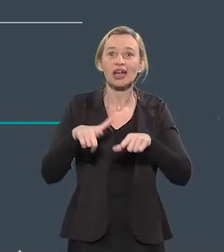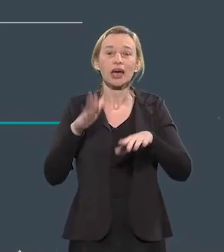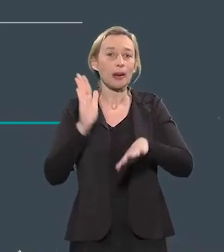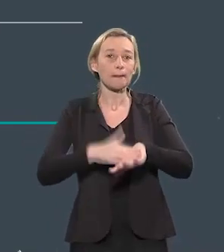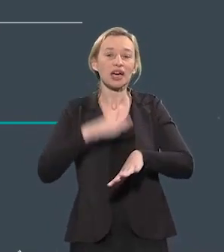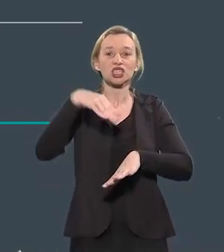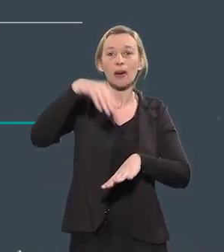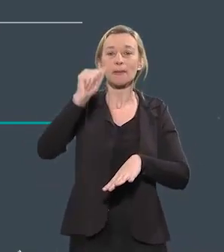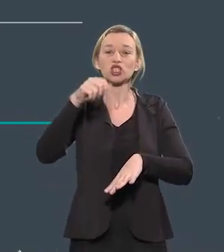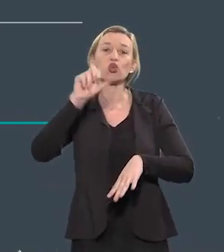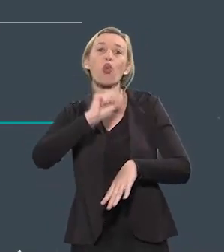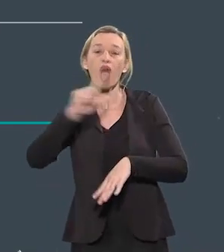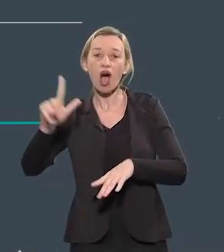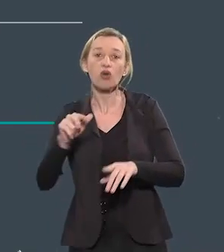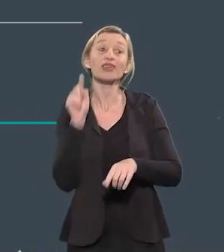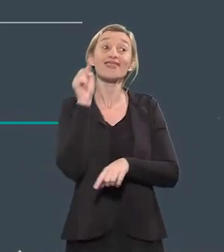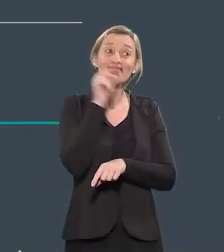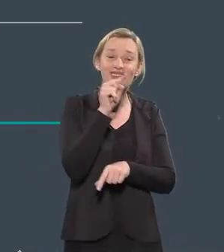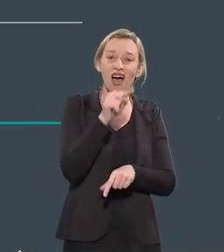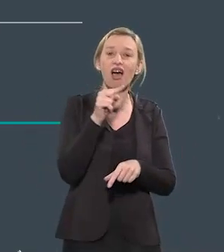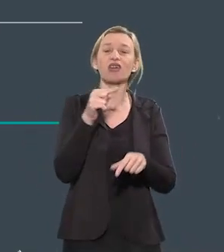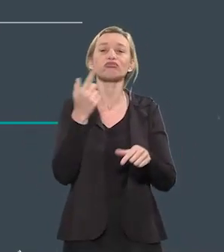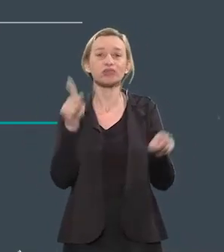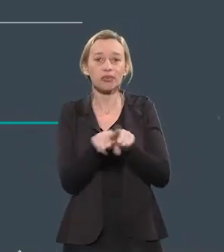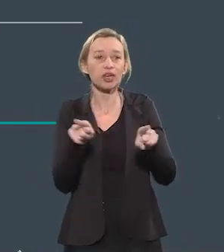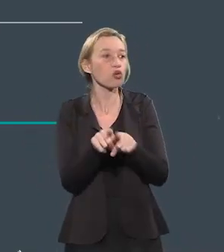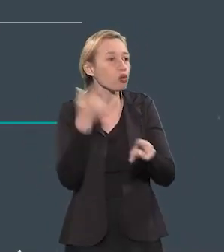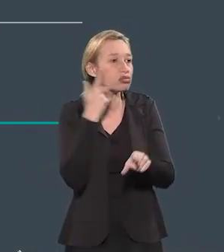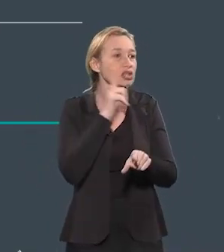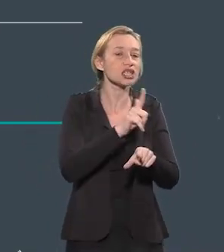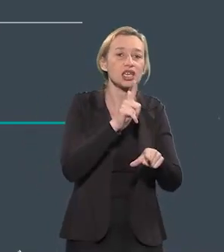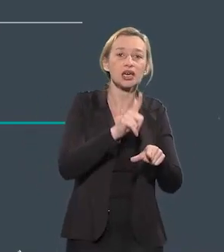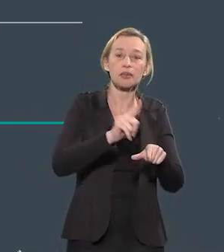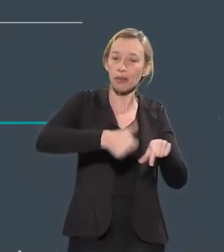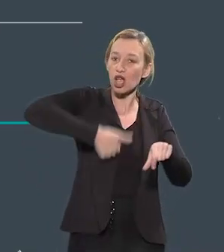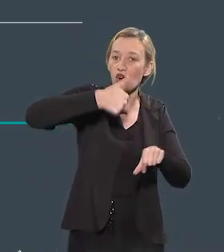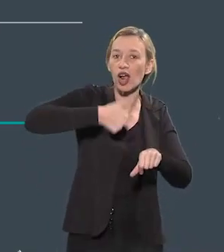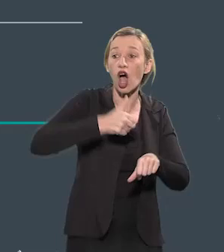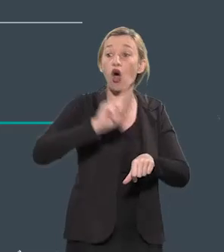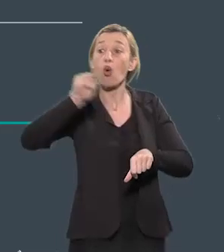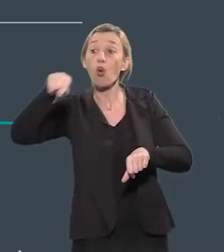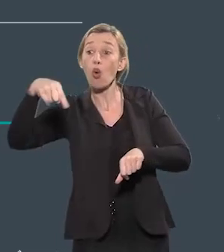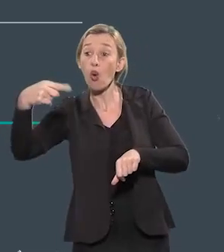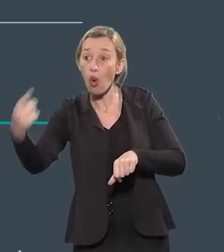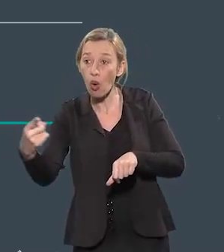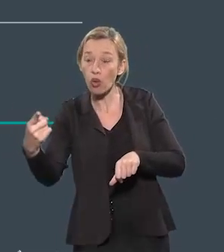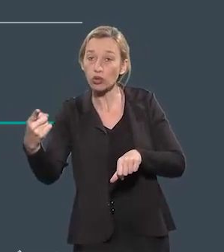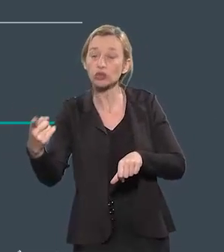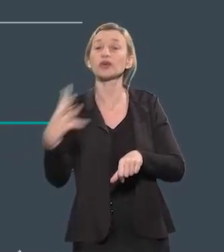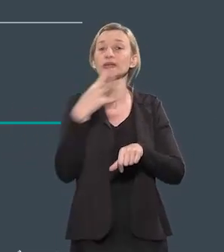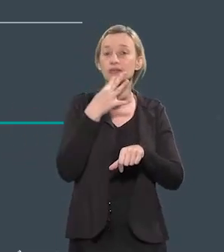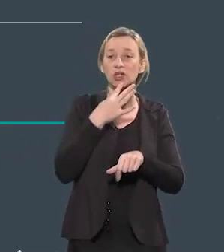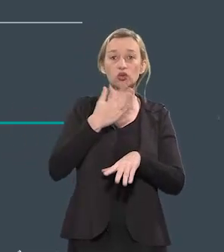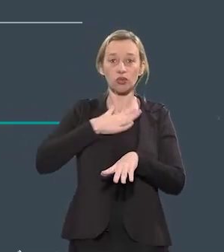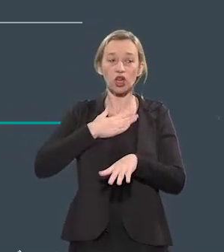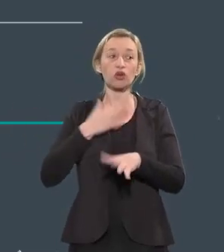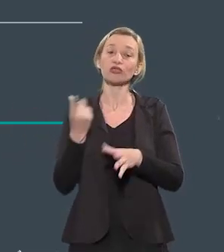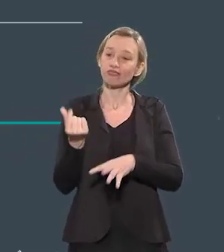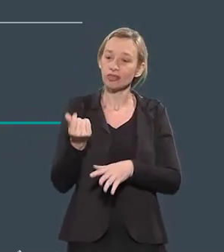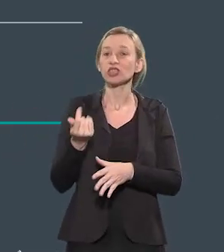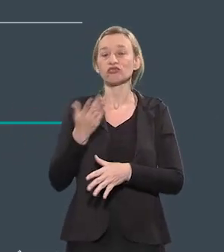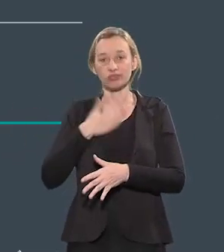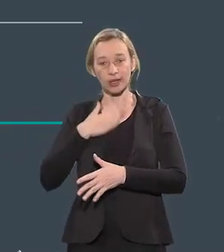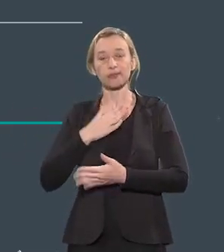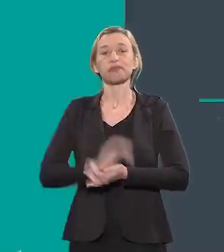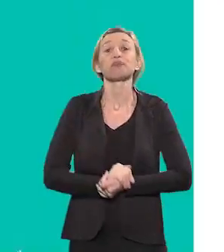é muito manual, e lá eu também consegui aprimorar mais esse outro lado que eu também já fazia, e isso está me